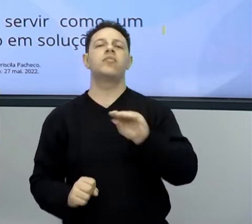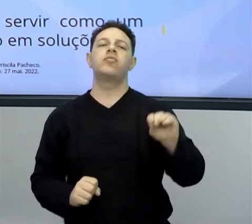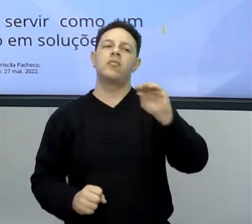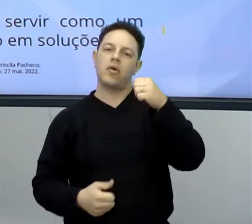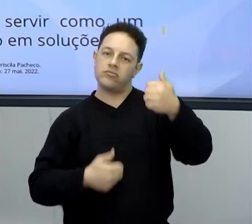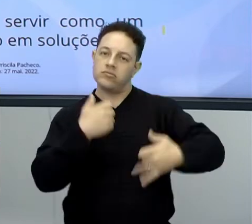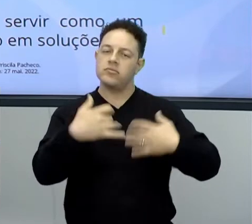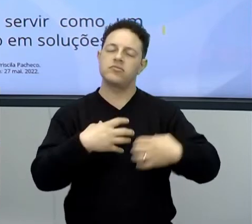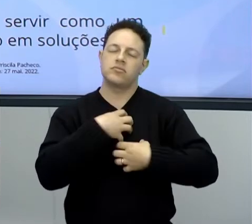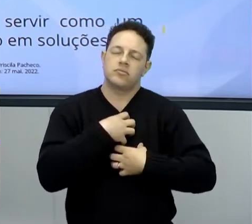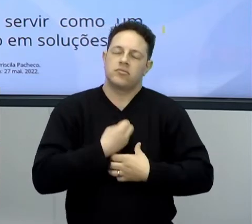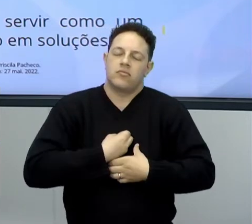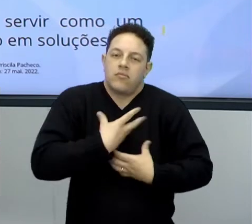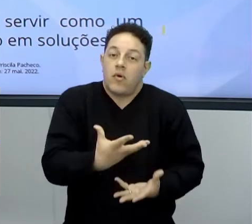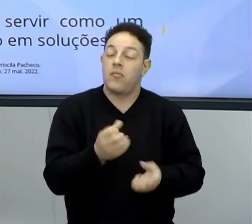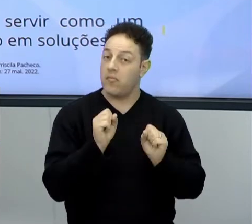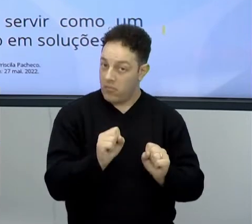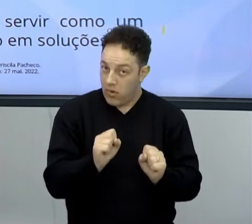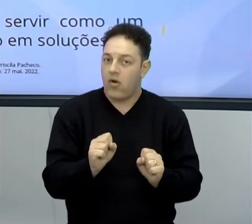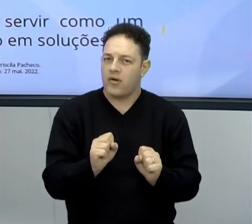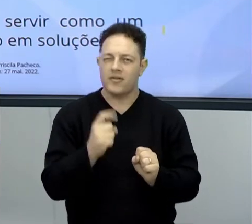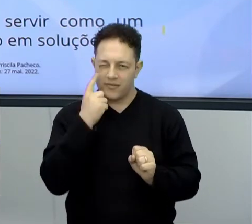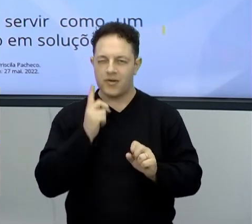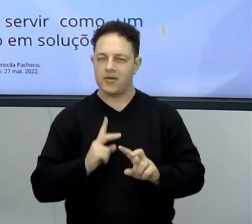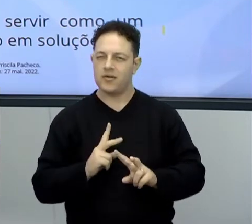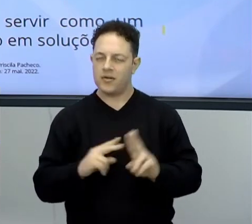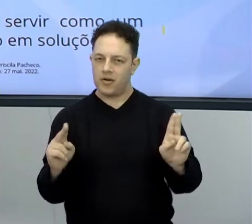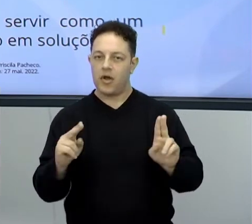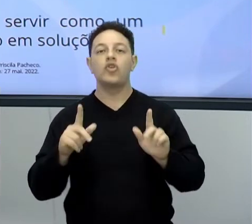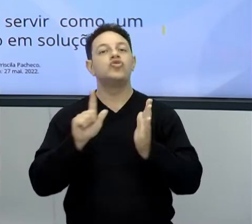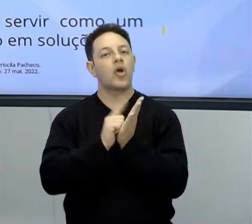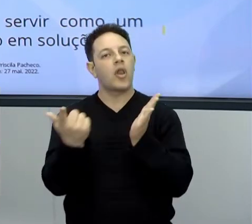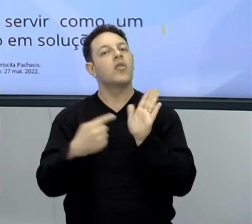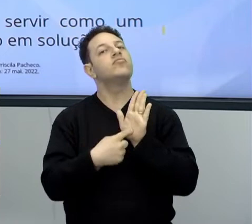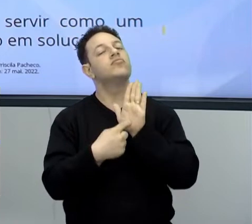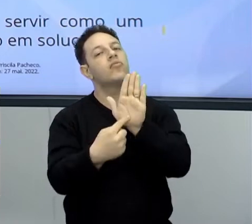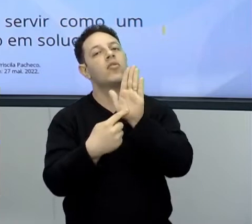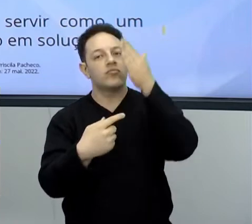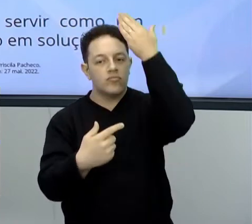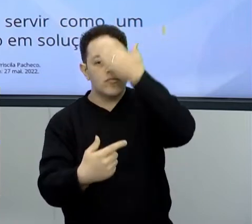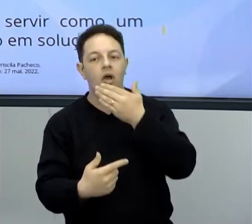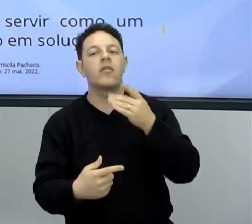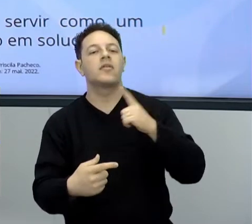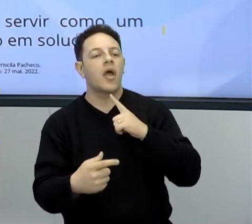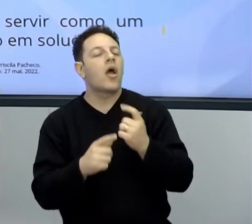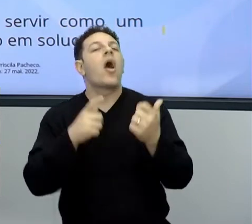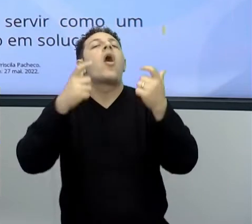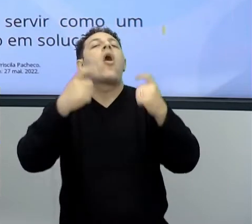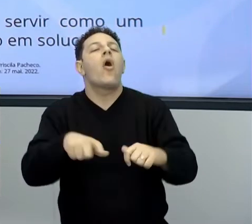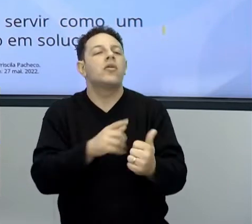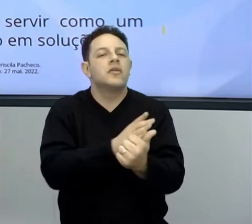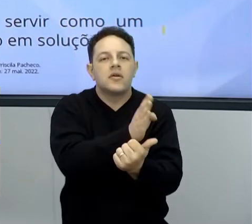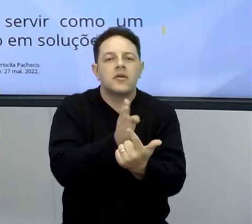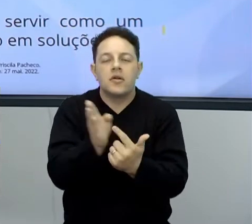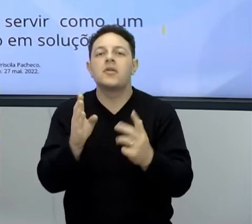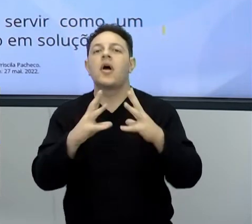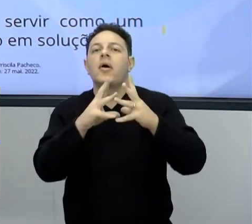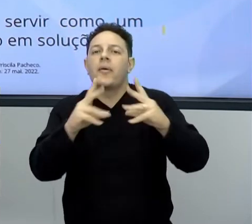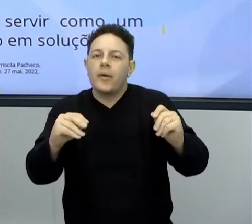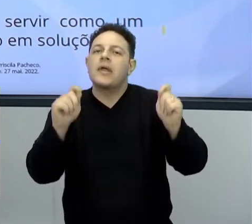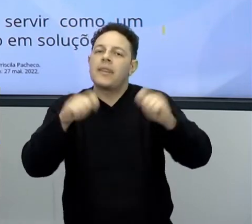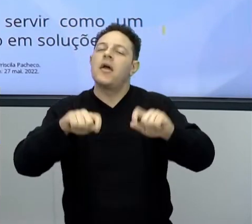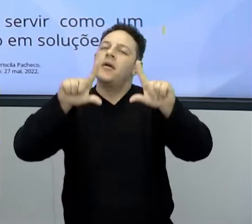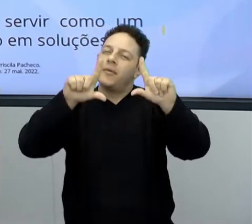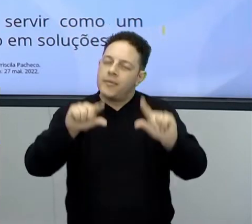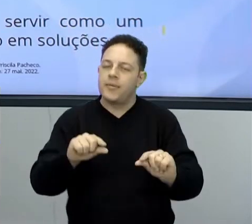assim, observem que de forma sutil, mas são apresentados caminhos, soluções que podem minimizar